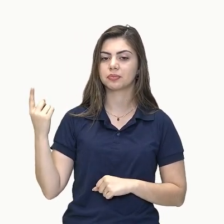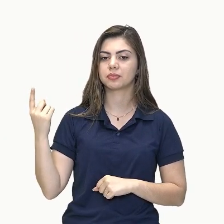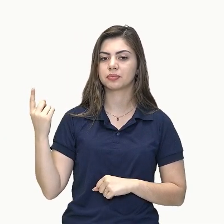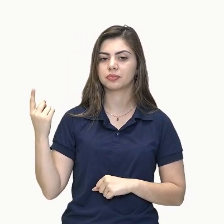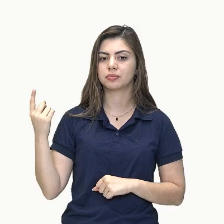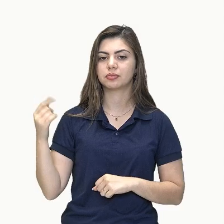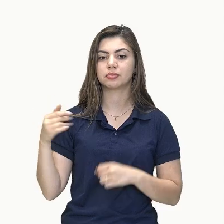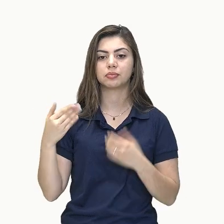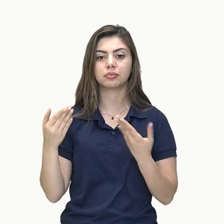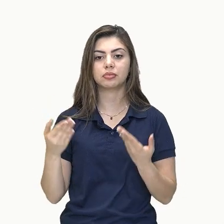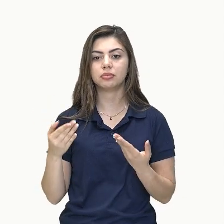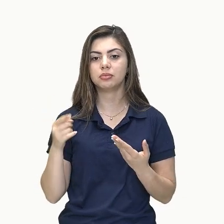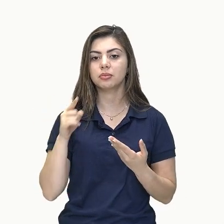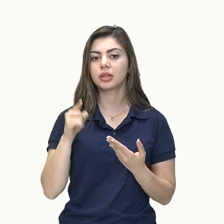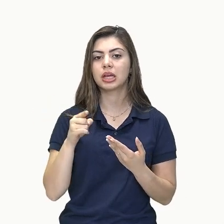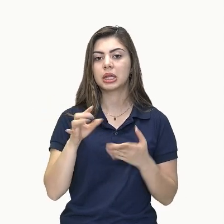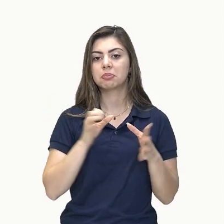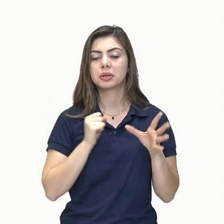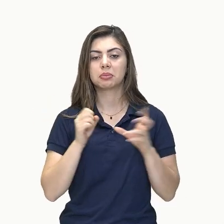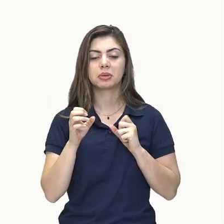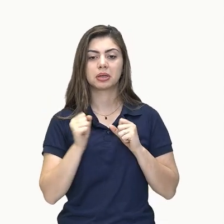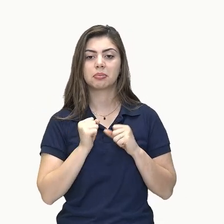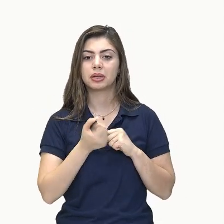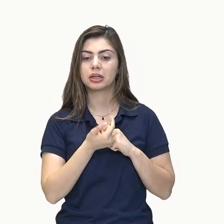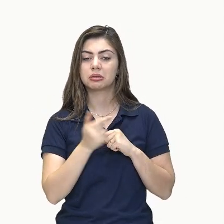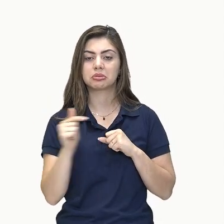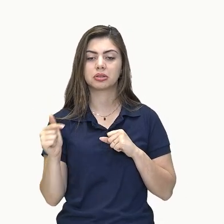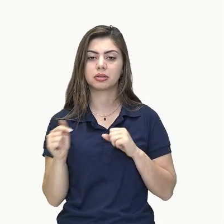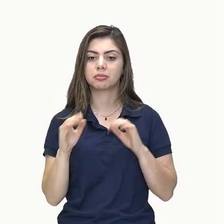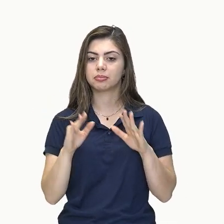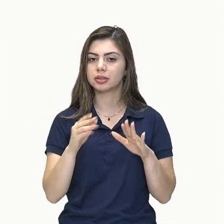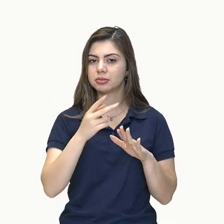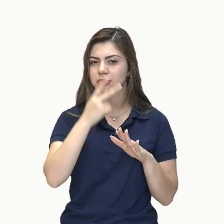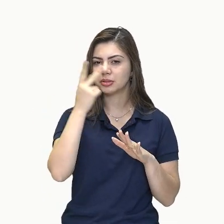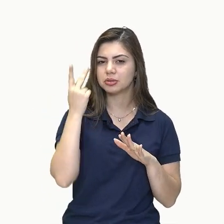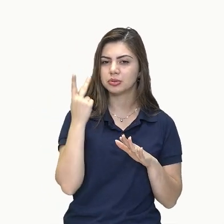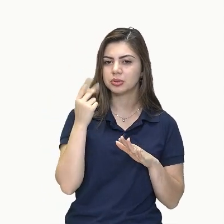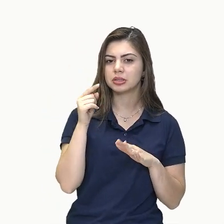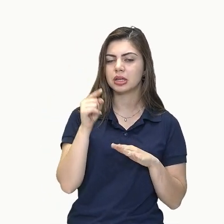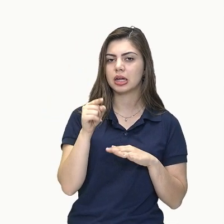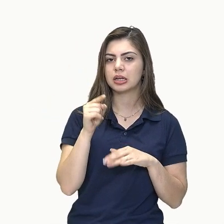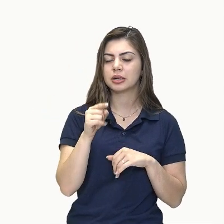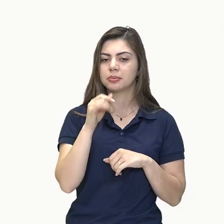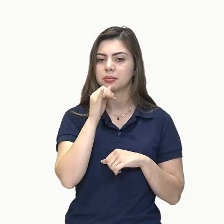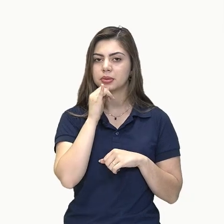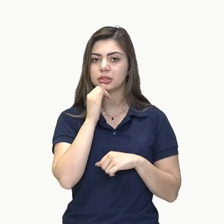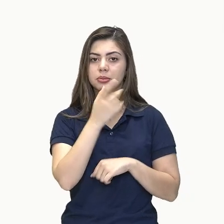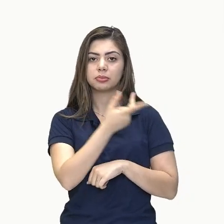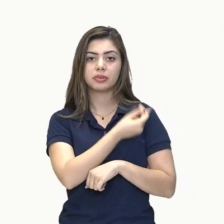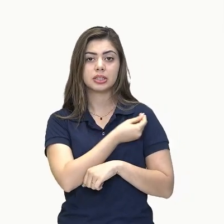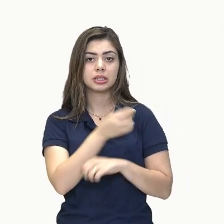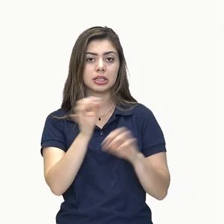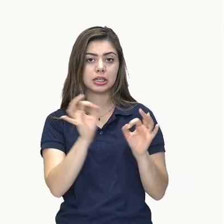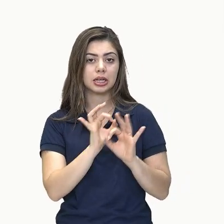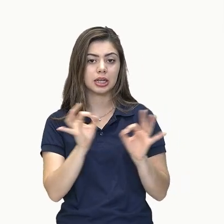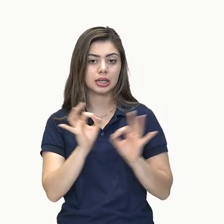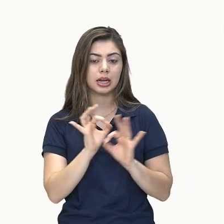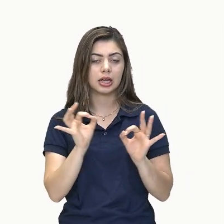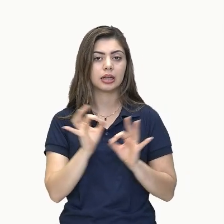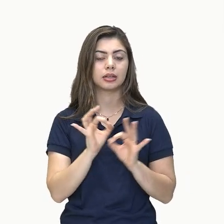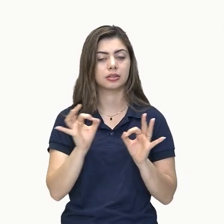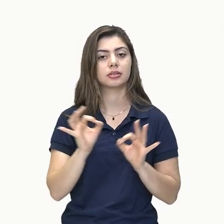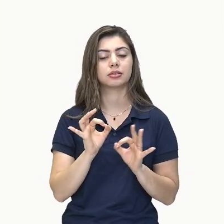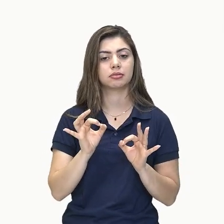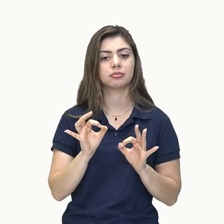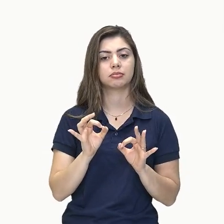dessas pessoas já imunizadas. E pessoas que estão dentro dessa população e não apresentam a imunização, as pessoas